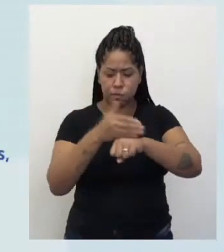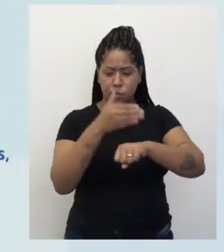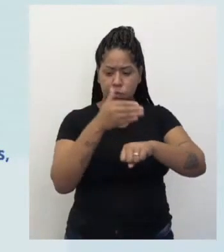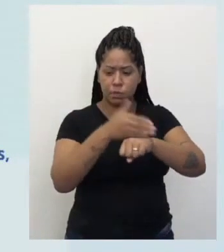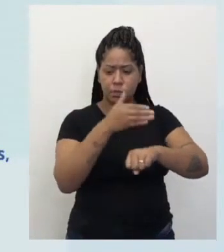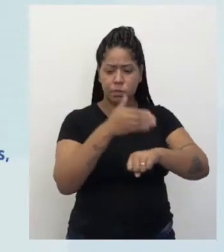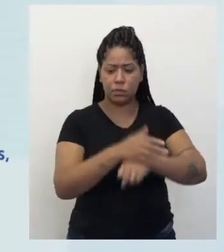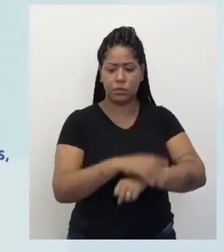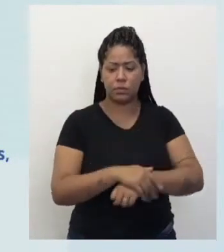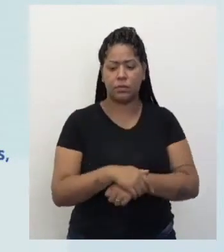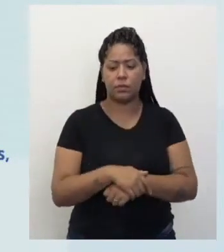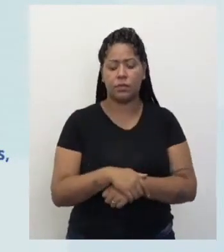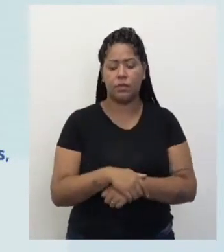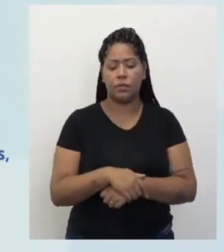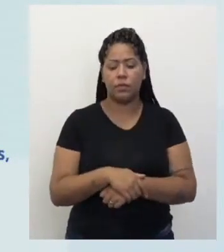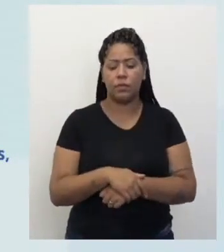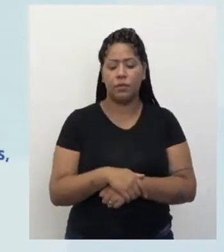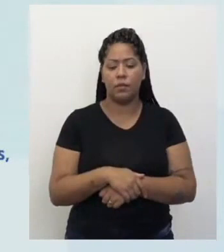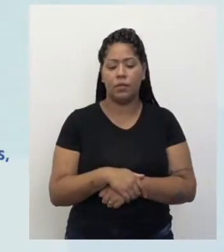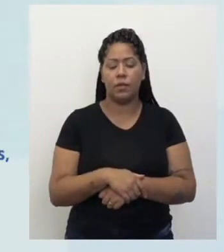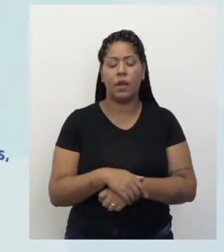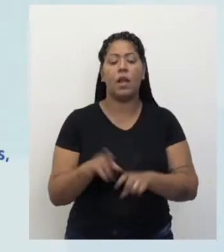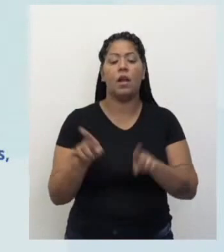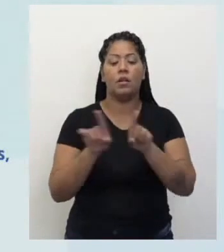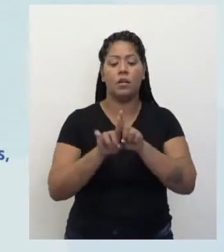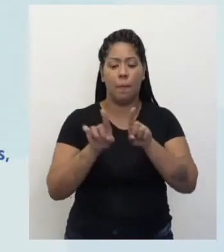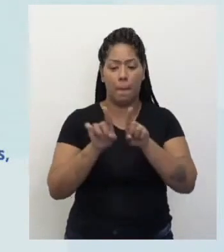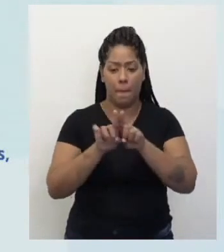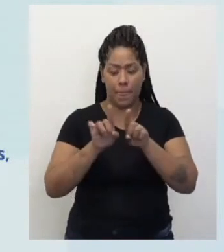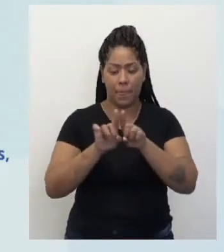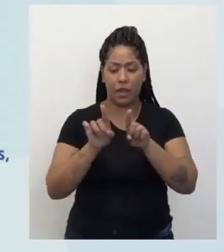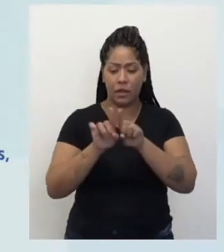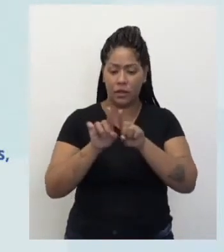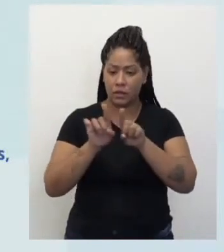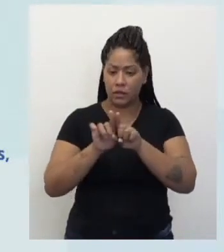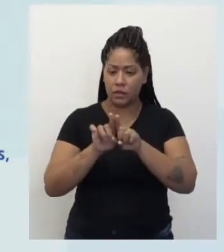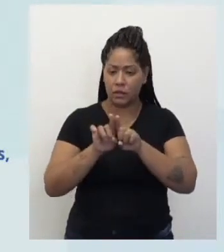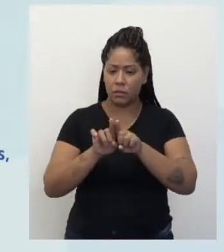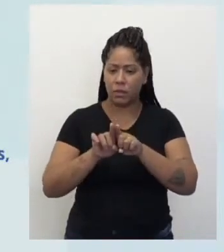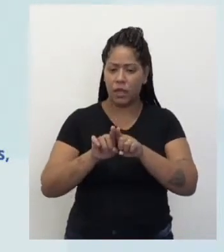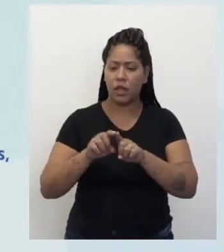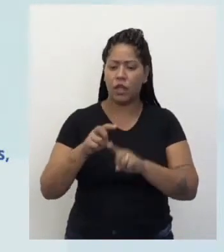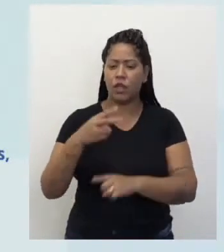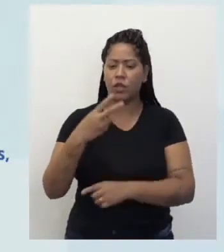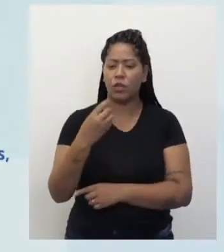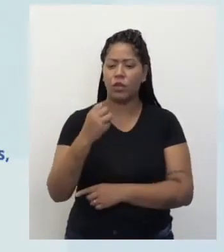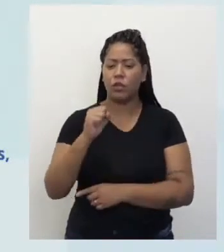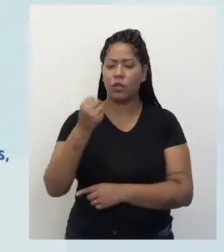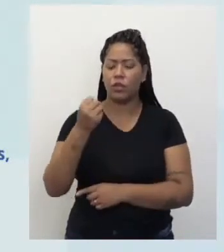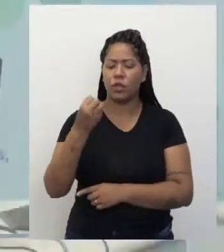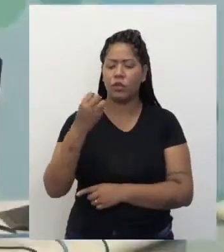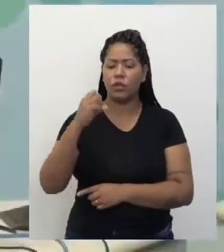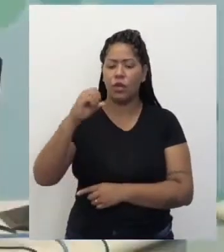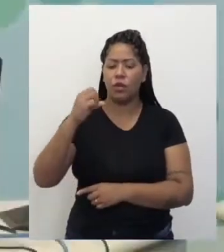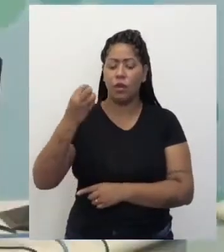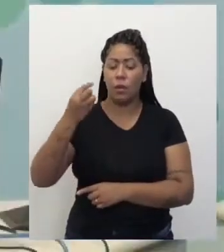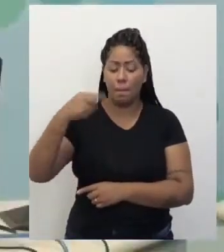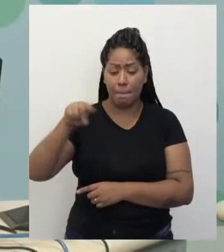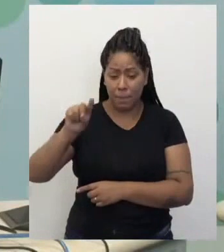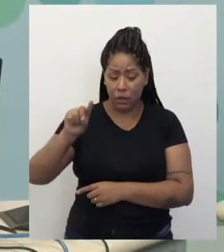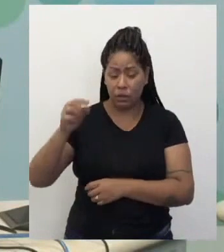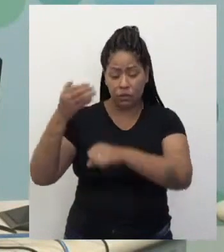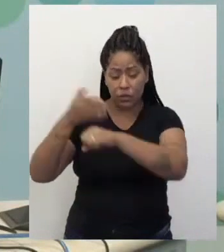enquanto 192 mil brasileiros visitaram o Museu Nacional naquele mesmo ano. Então, vejam, né, a preservação da